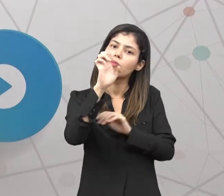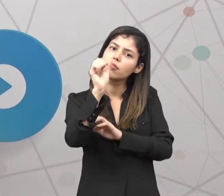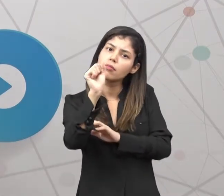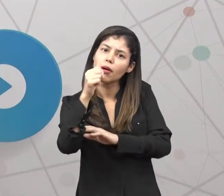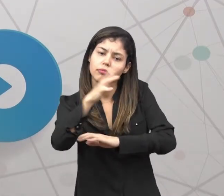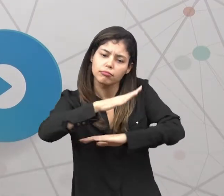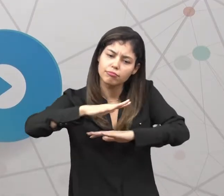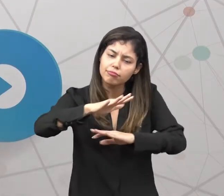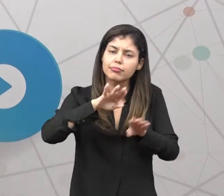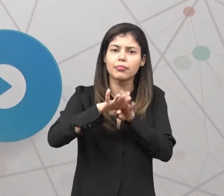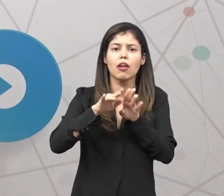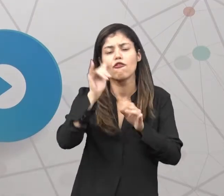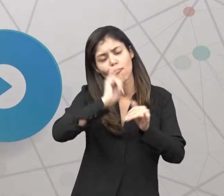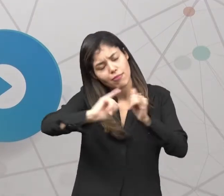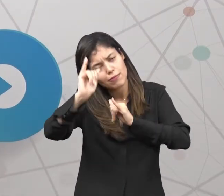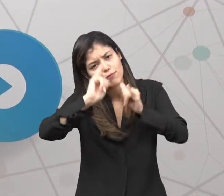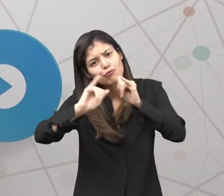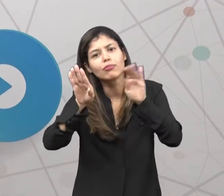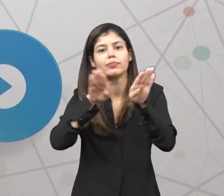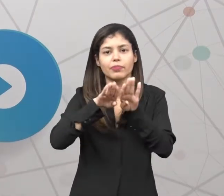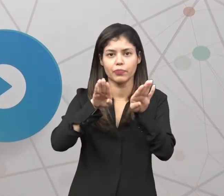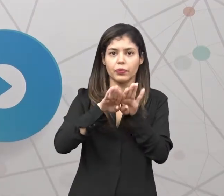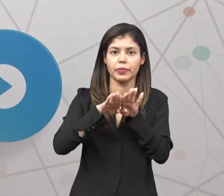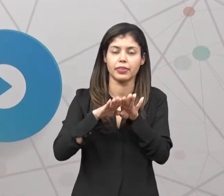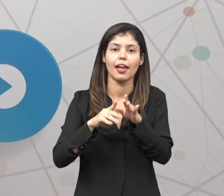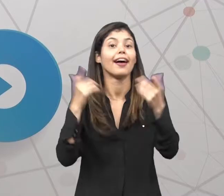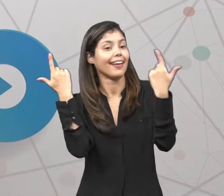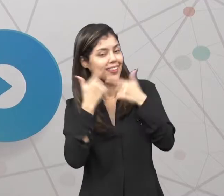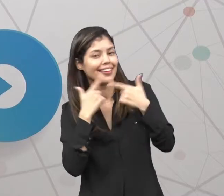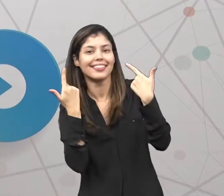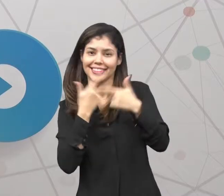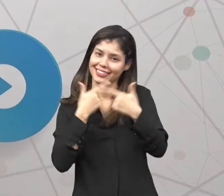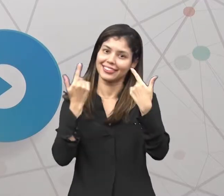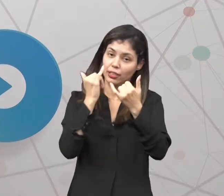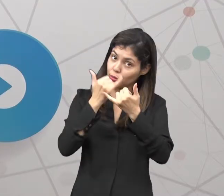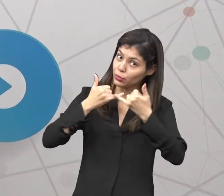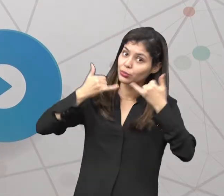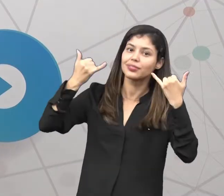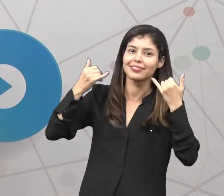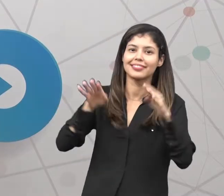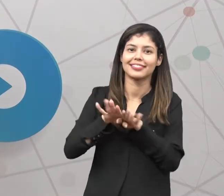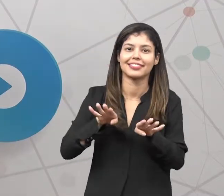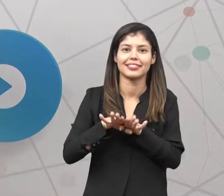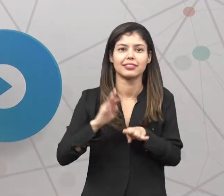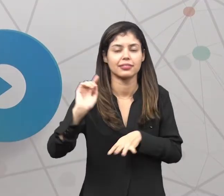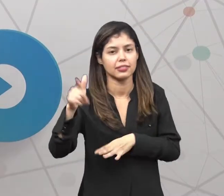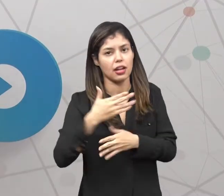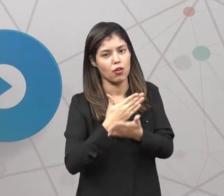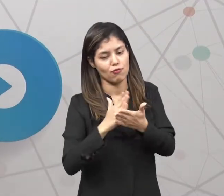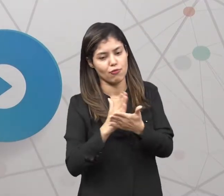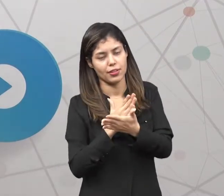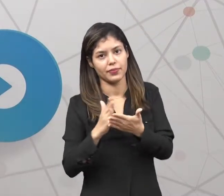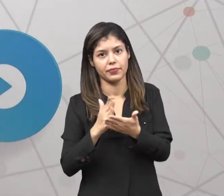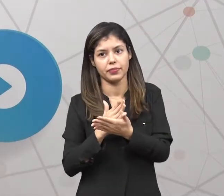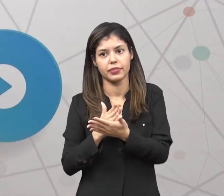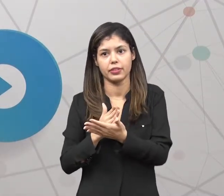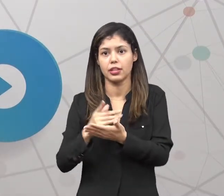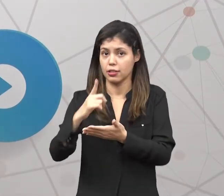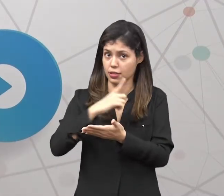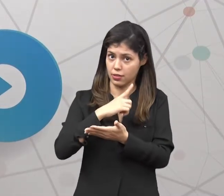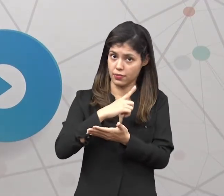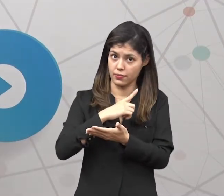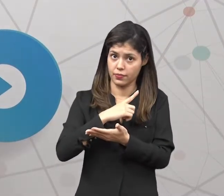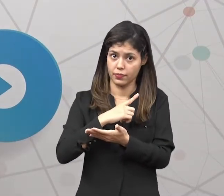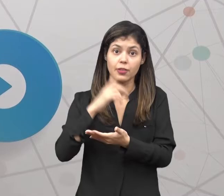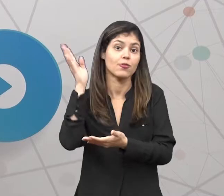para informações, para achar graça, né? Para sorrir, para algo que